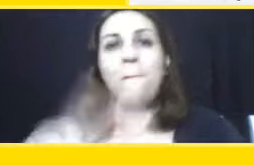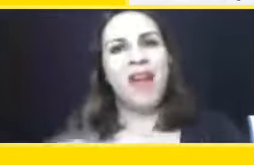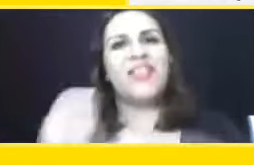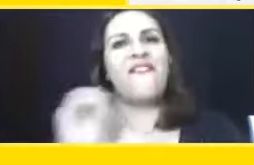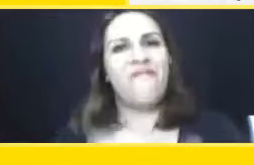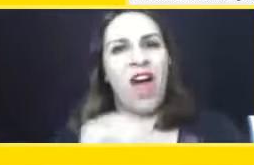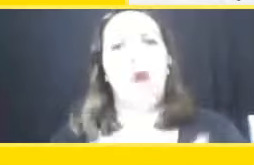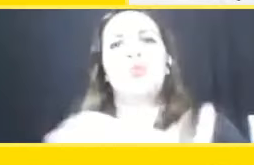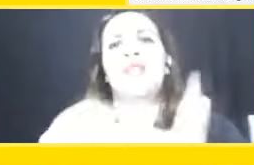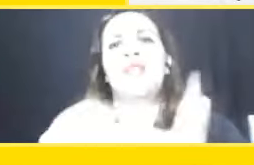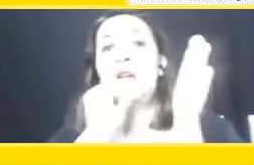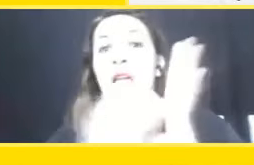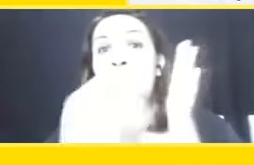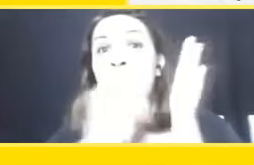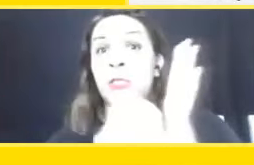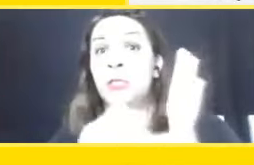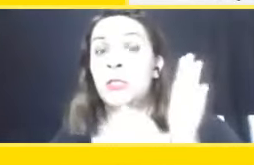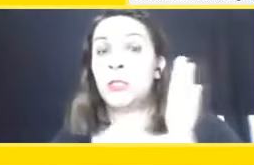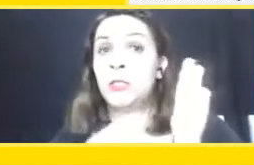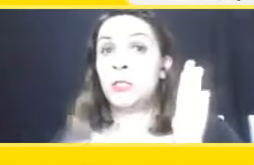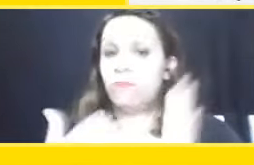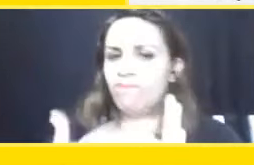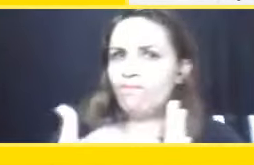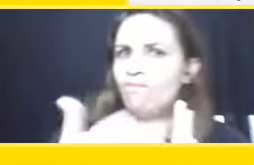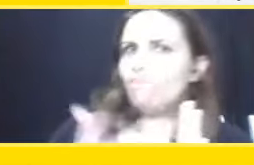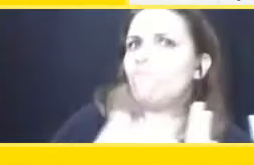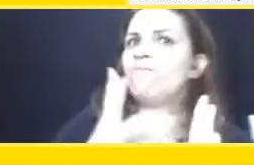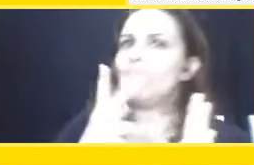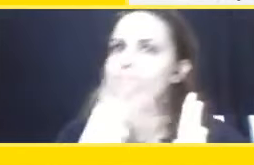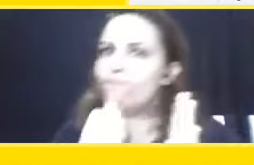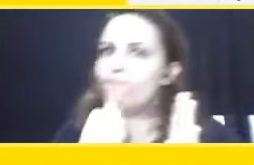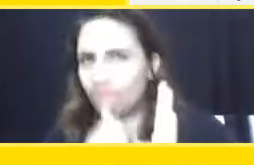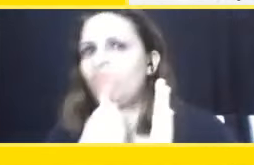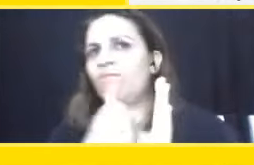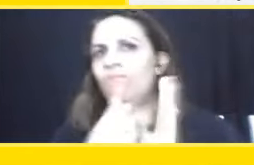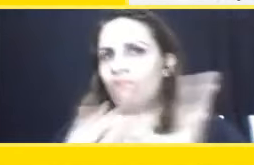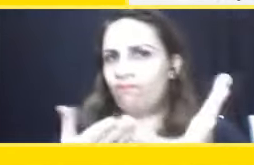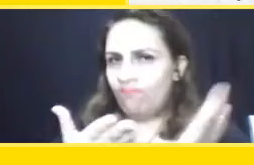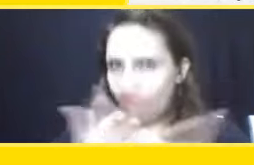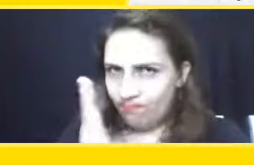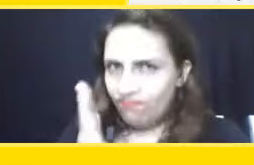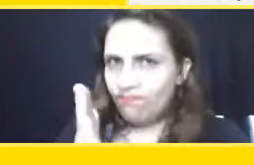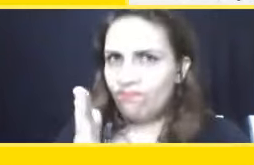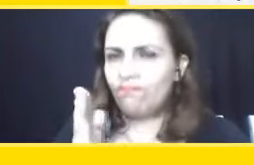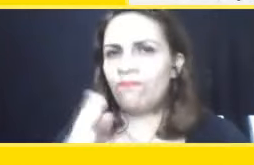registro do medicamento, que é esse processo que está um pouco demorado ainda na Anvisa.